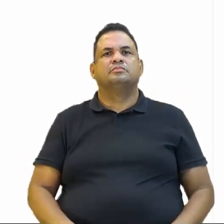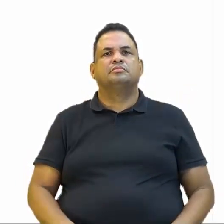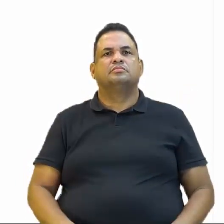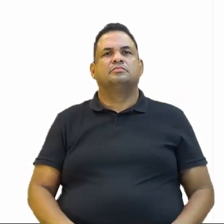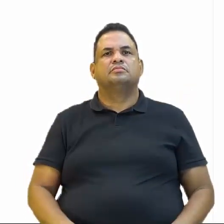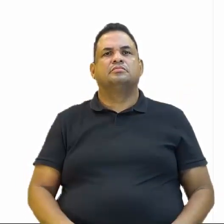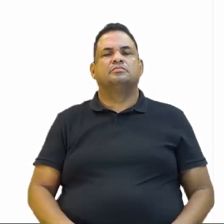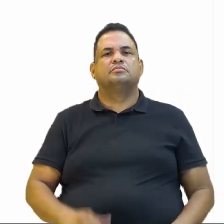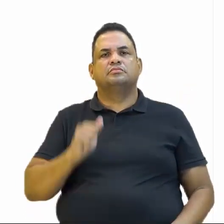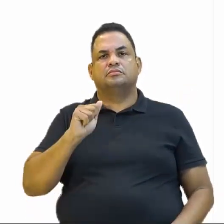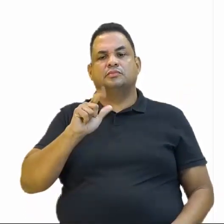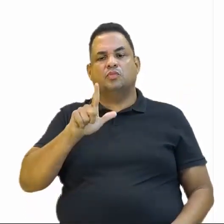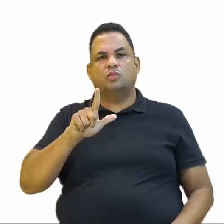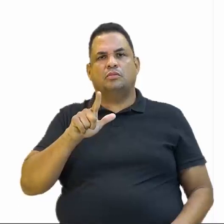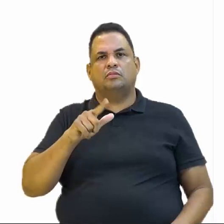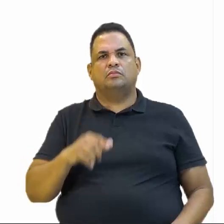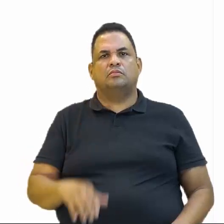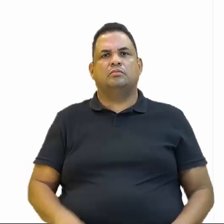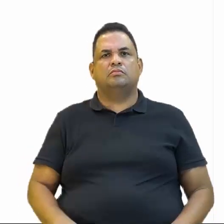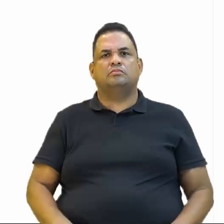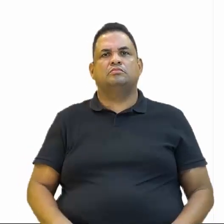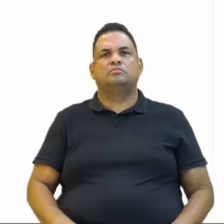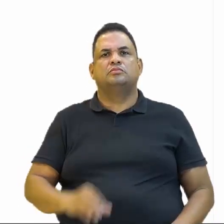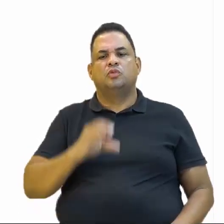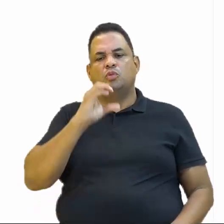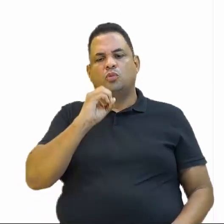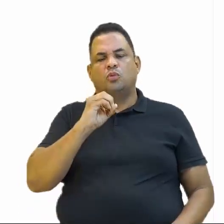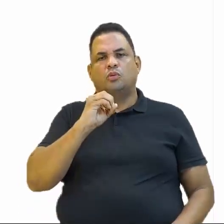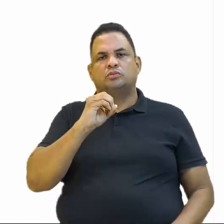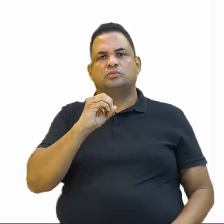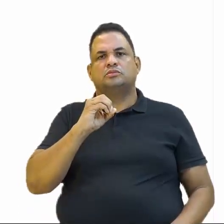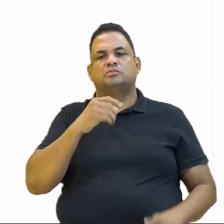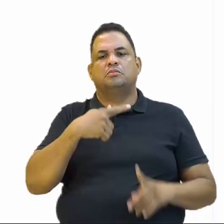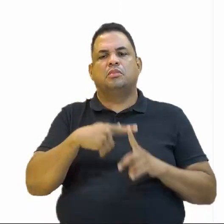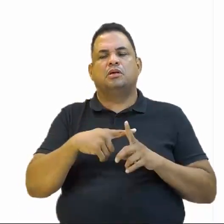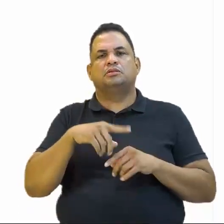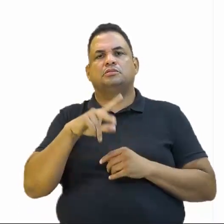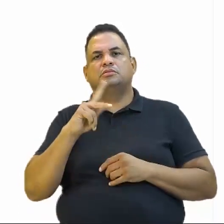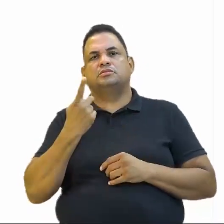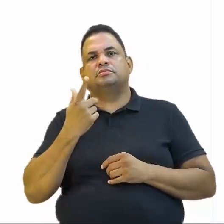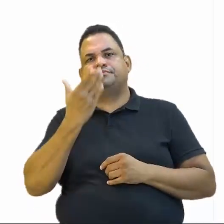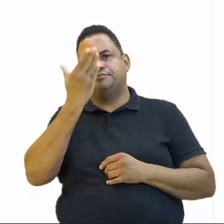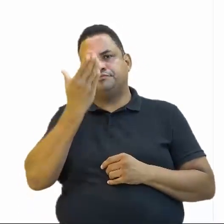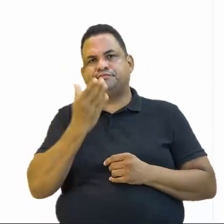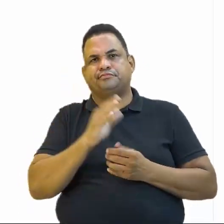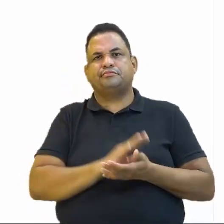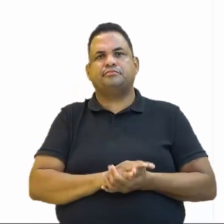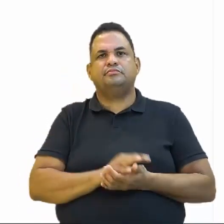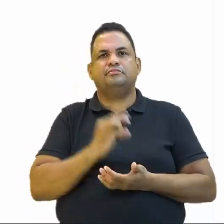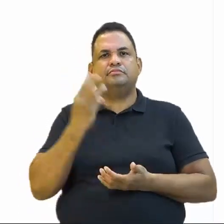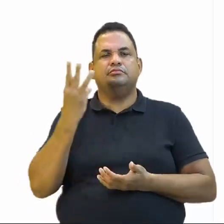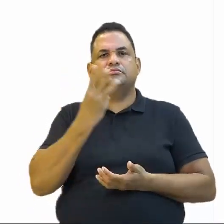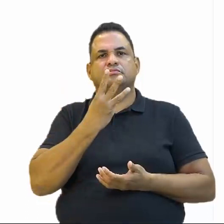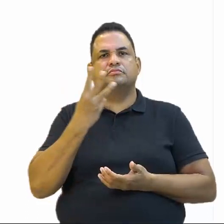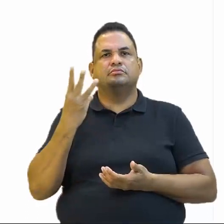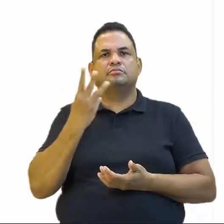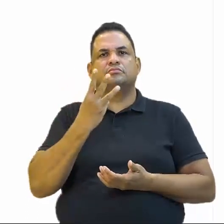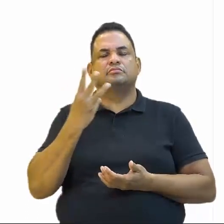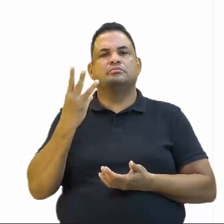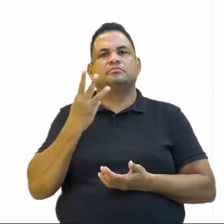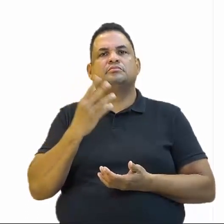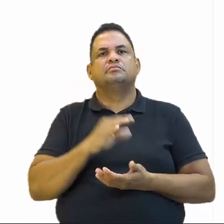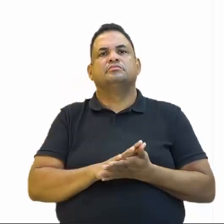o alumínio, o oxigênio e o hidrogênio. Então, nesse caso, nós temos 3 elementos